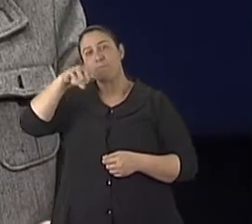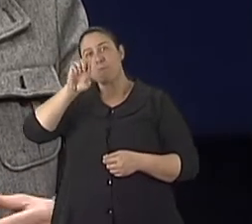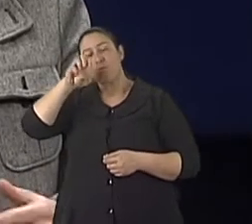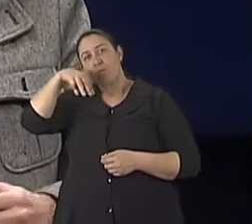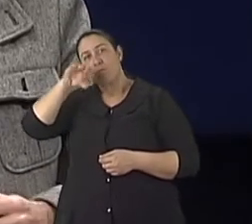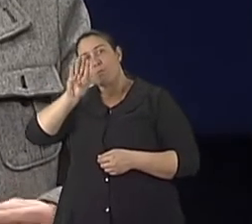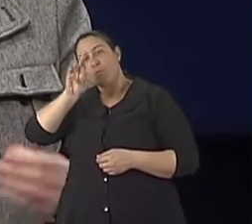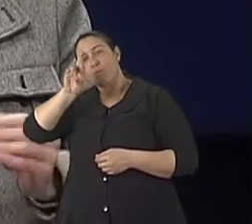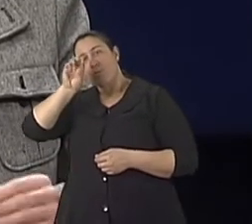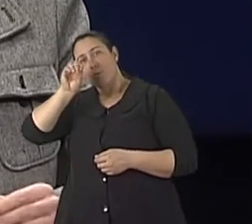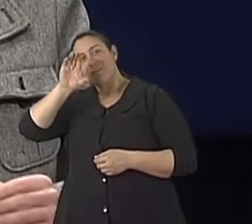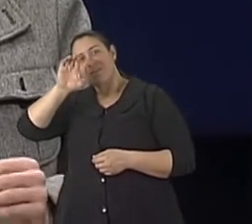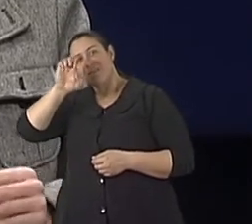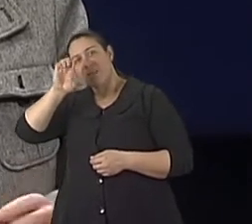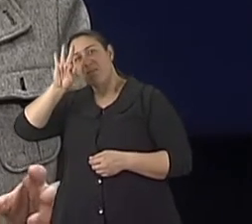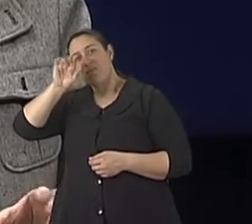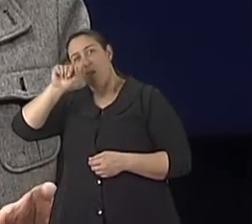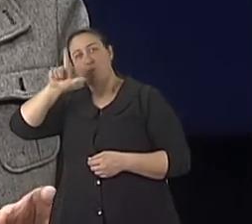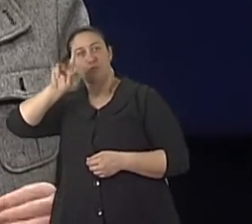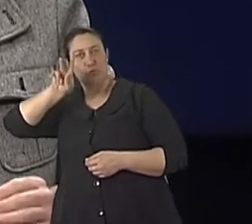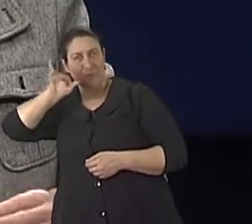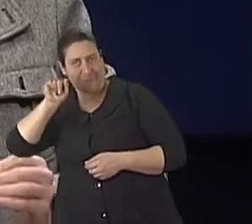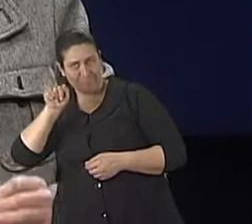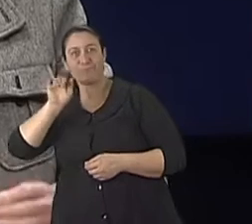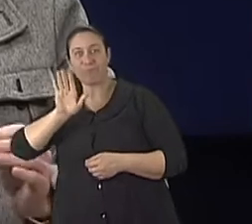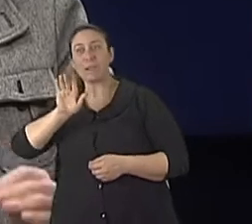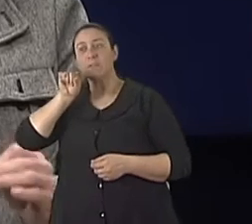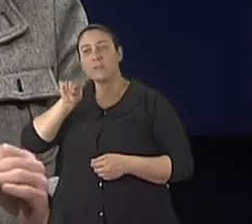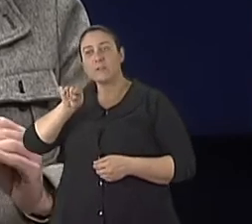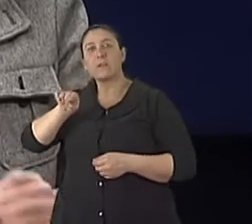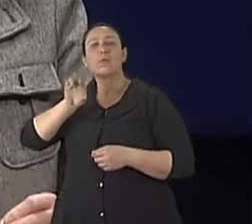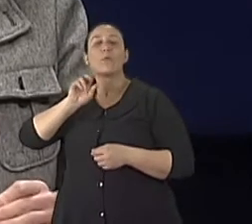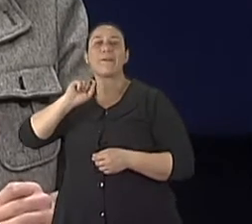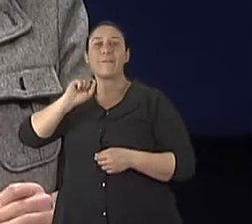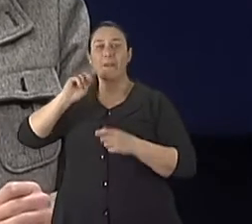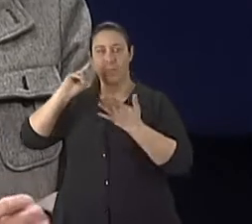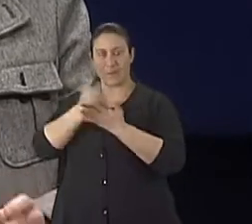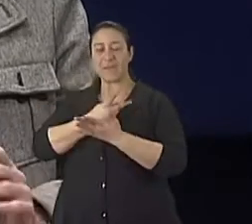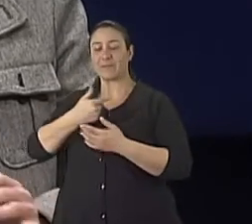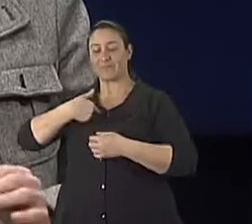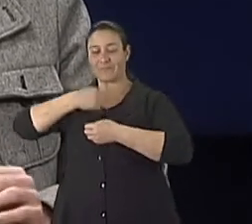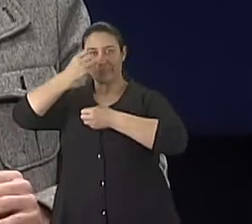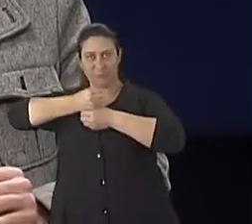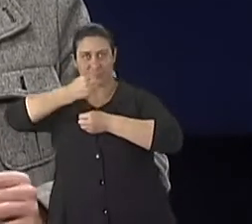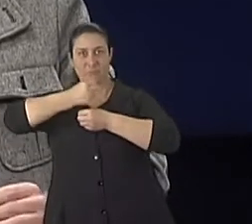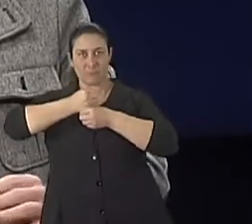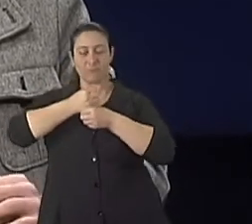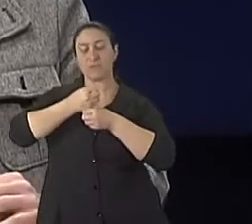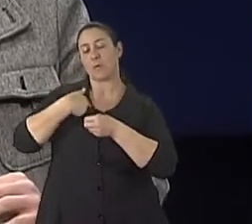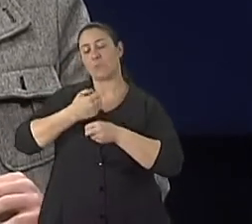inferior é um evento assim como existe também muito comum e 12 uma coisa chamada claudicação neurogênica a claudicação